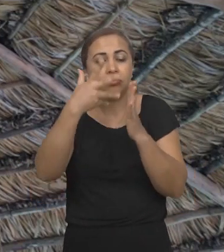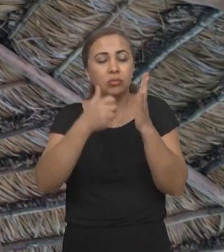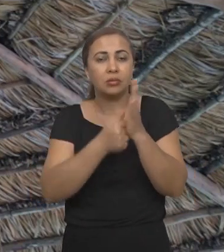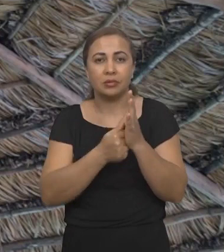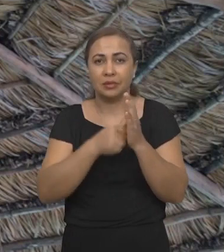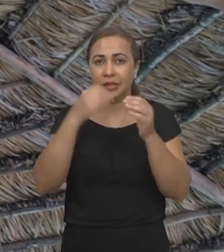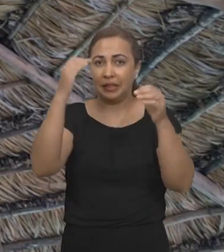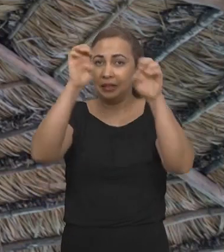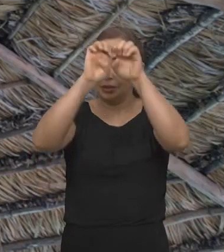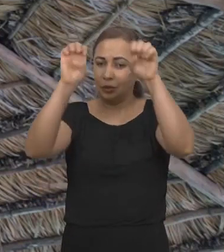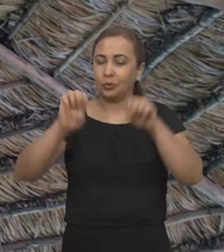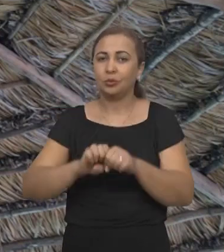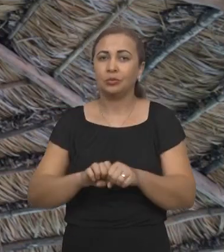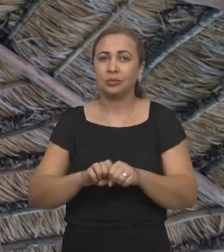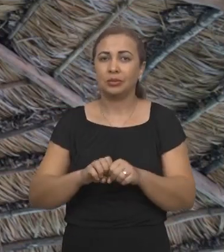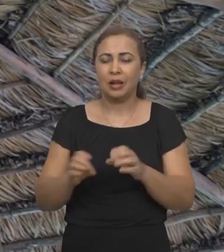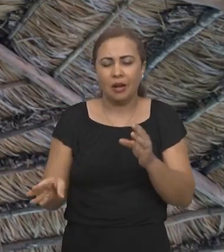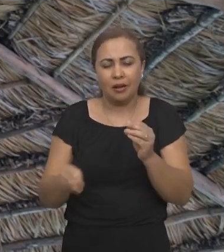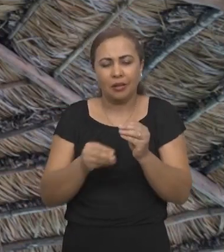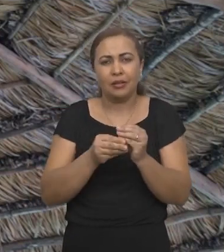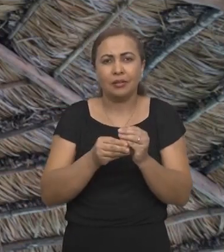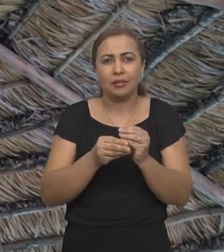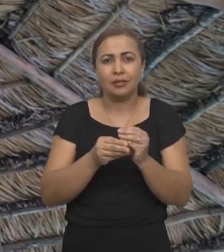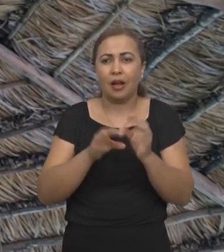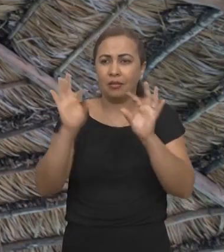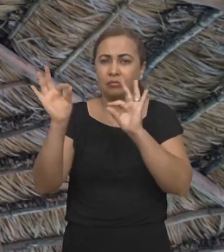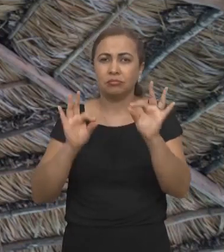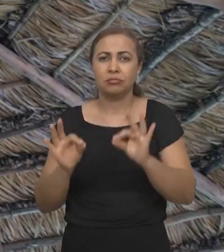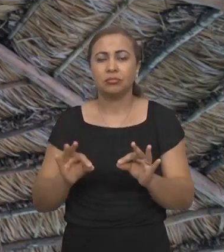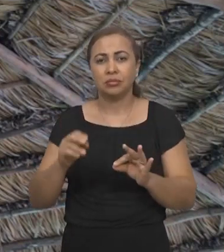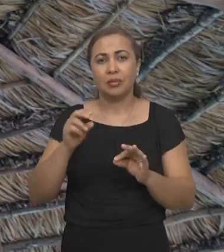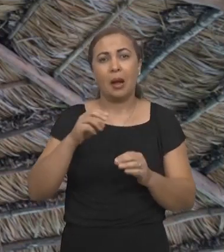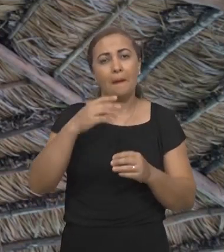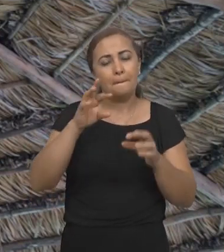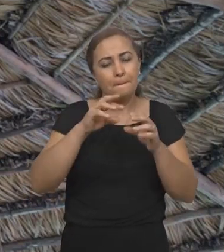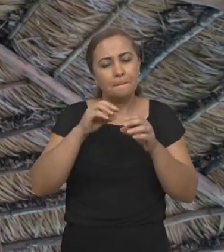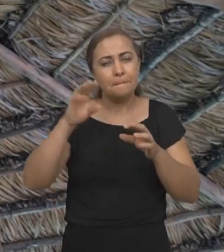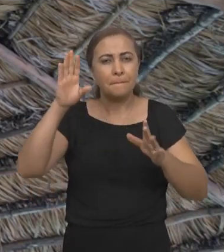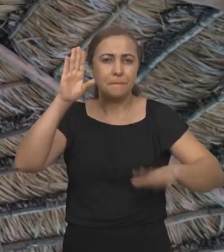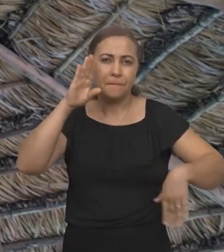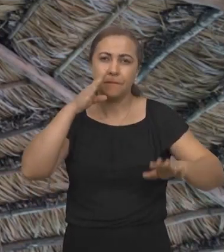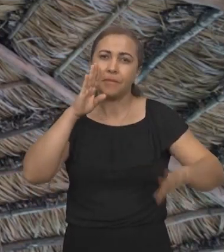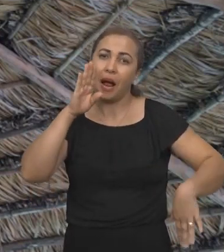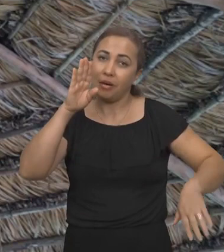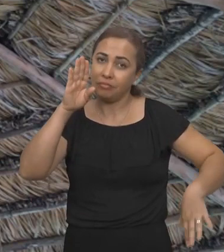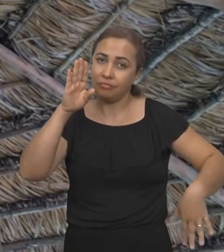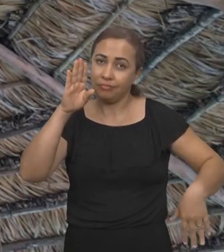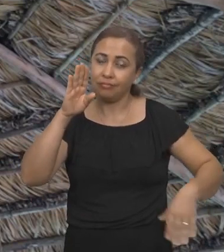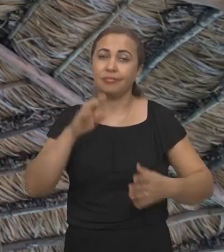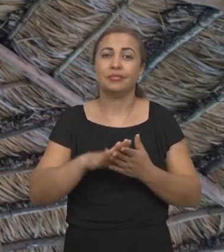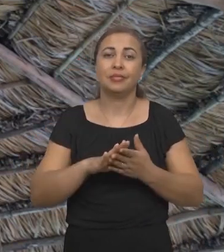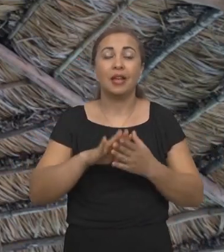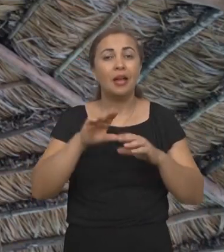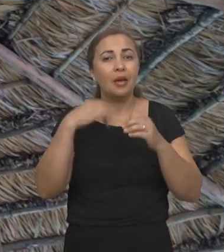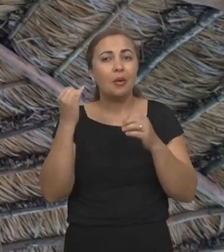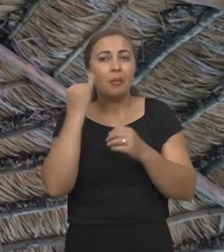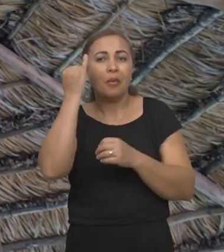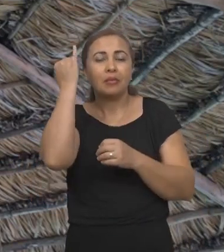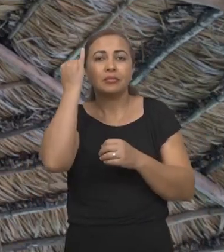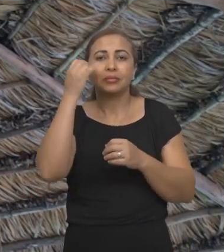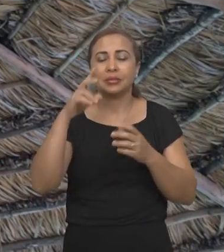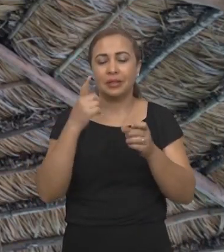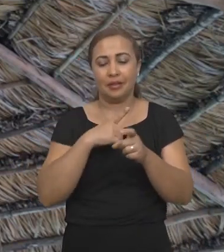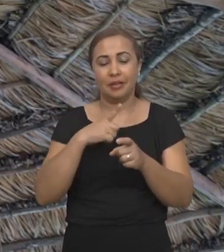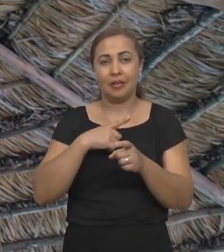características arquitetônicas se enquadram na tipologia arquitetura vernacular praieira. E como resultados principais, o que